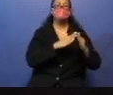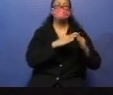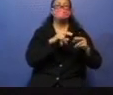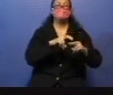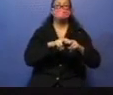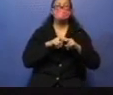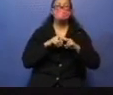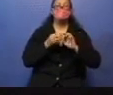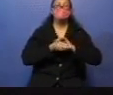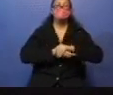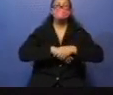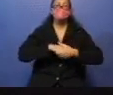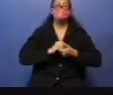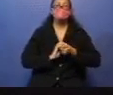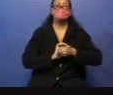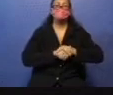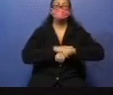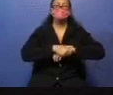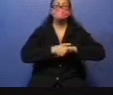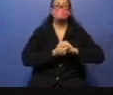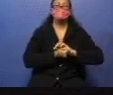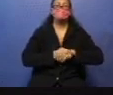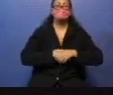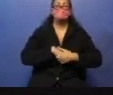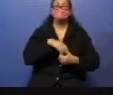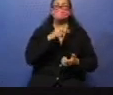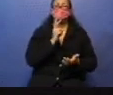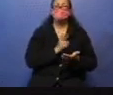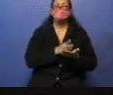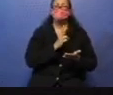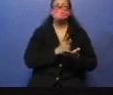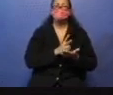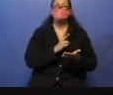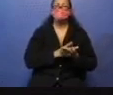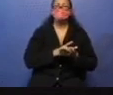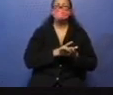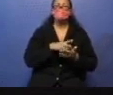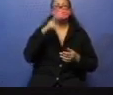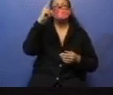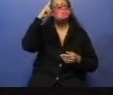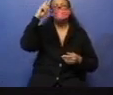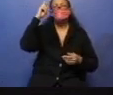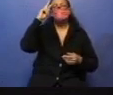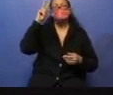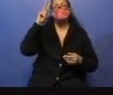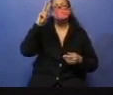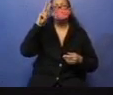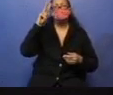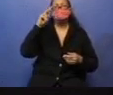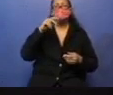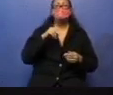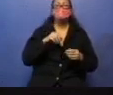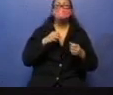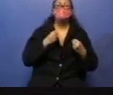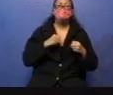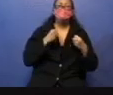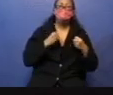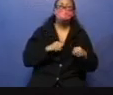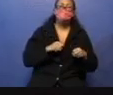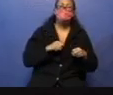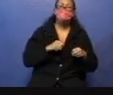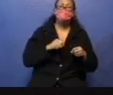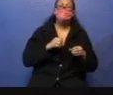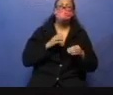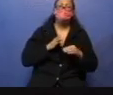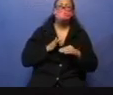que lavar as mãos toda hora que lembrar. E se for sair de casa, só em